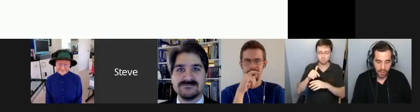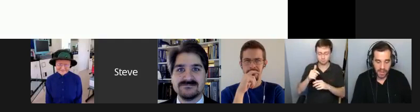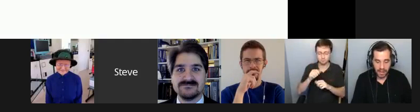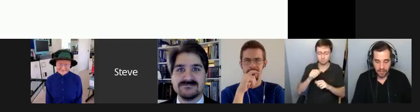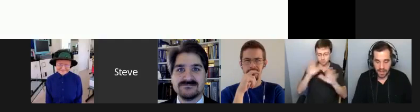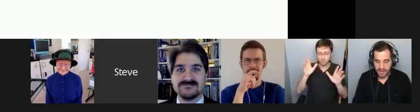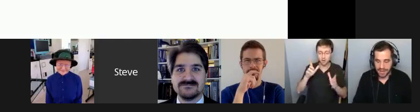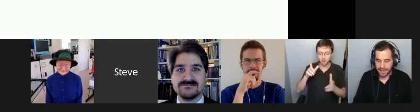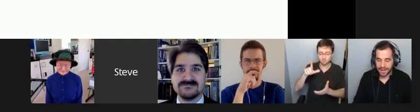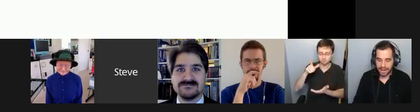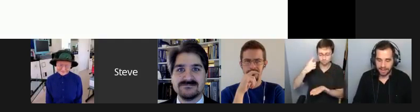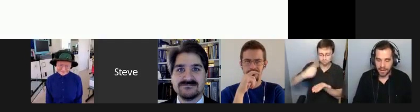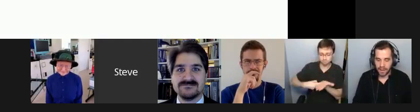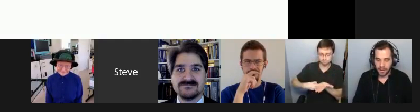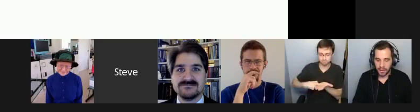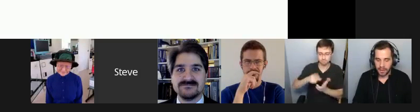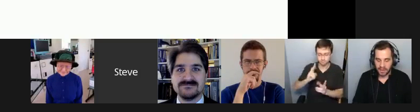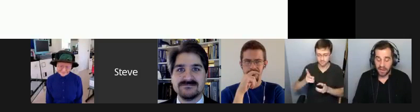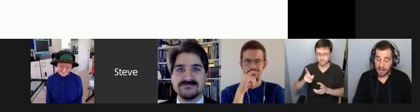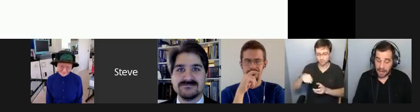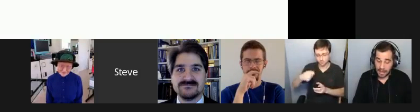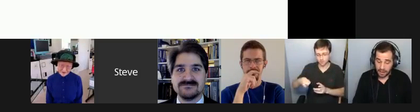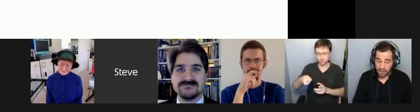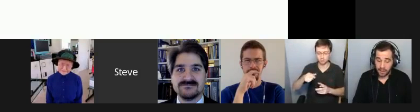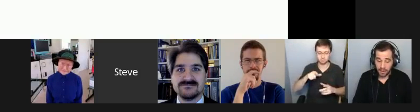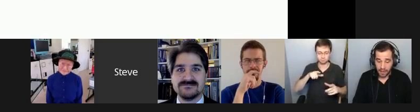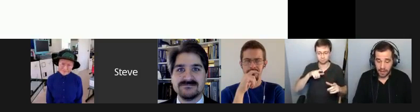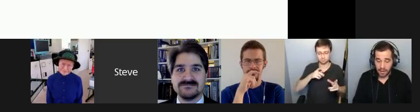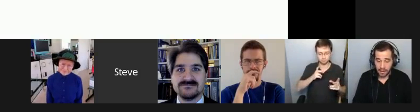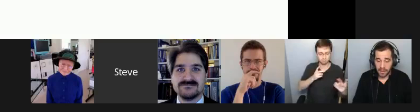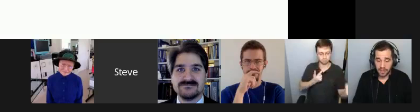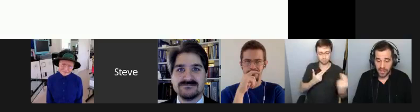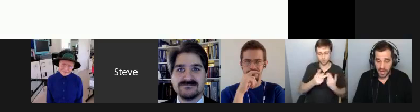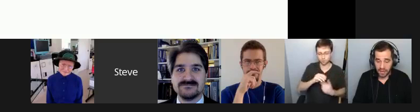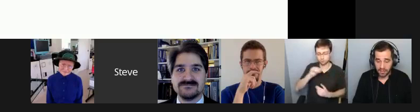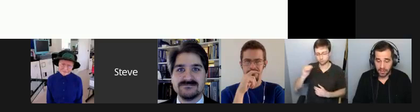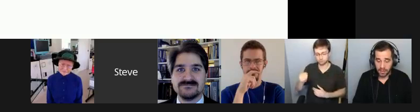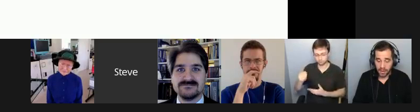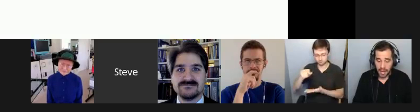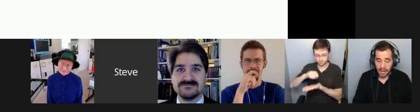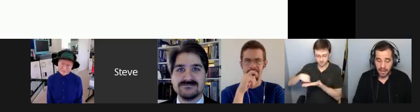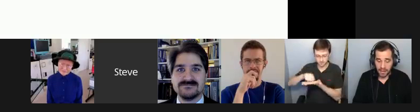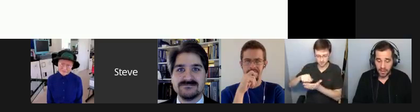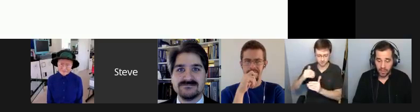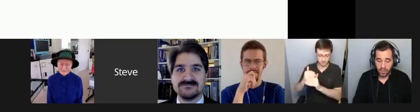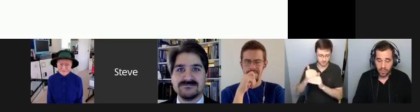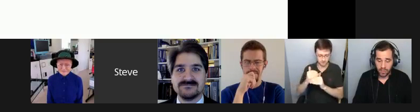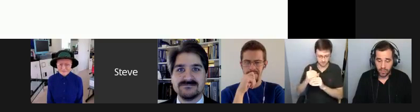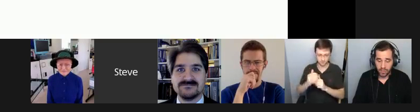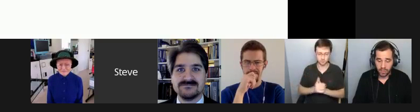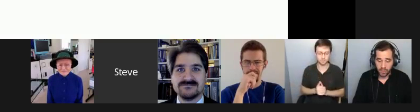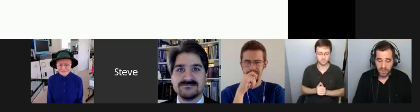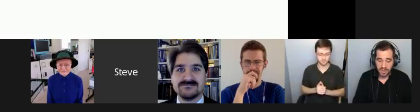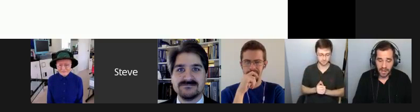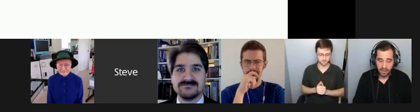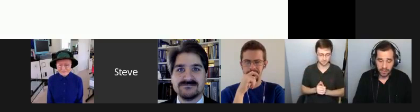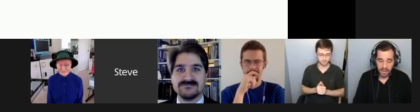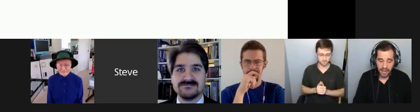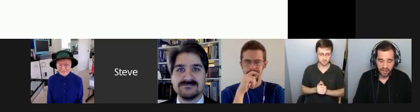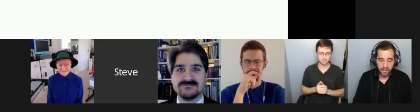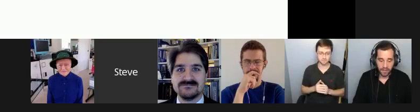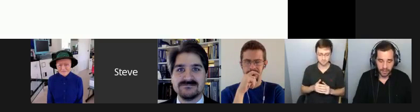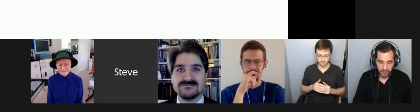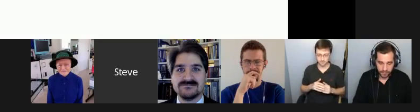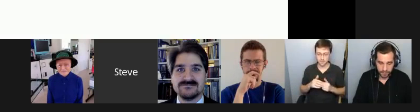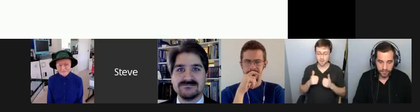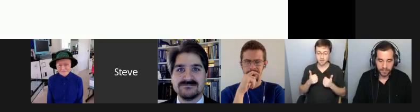eles concordaram que a escrita estava clara e deixaram ali o sinal